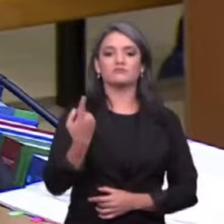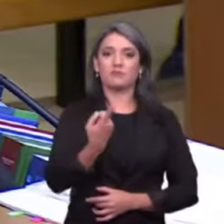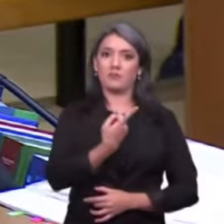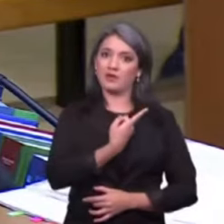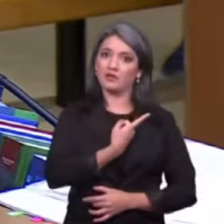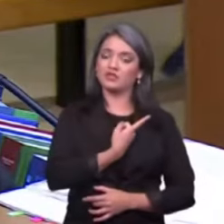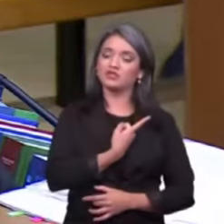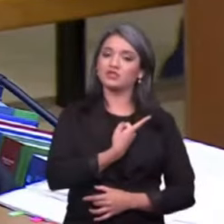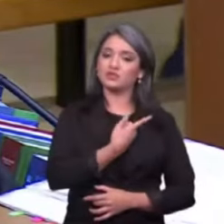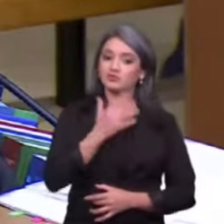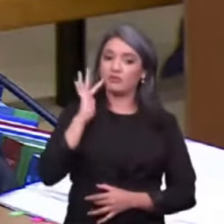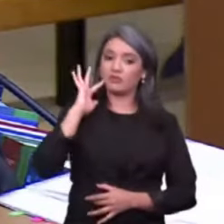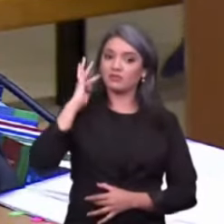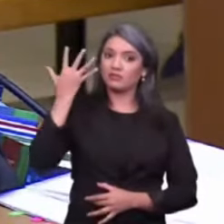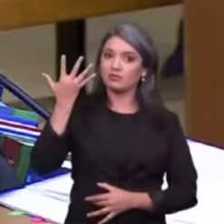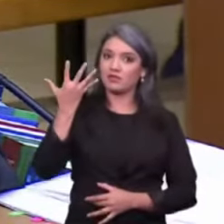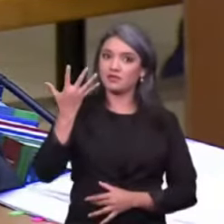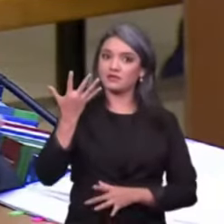quantidade,